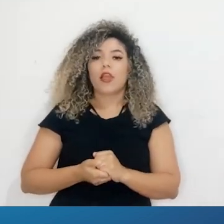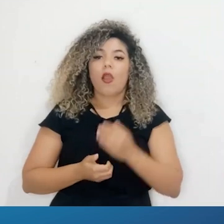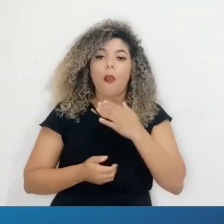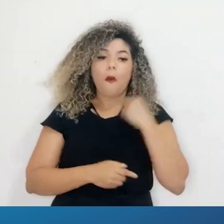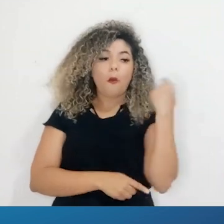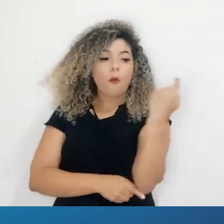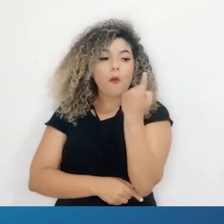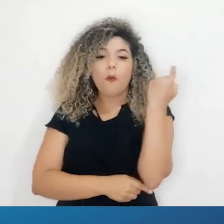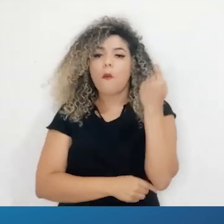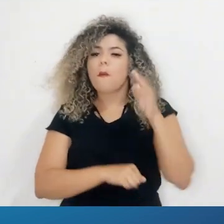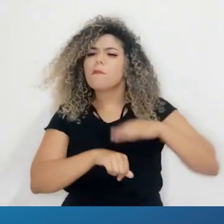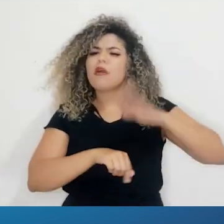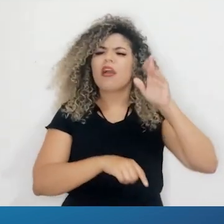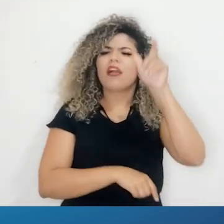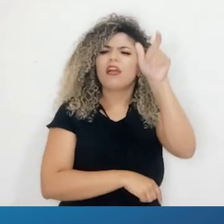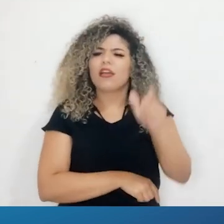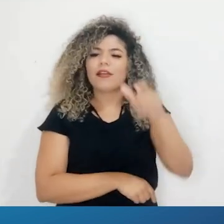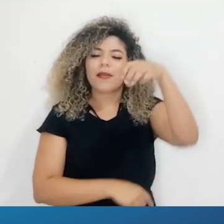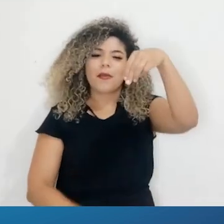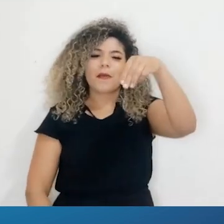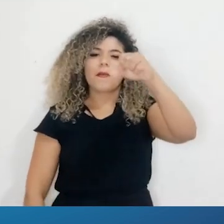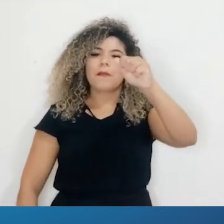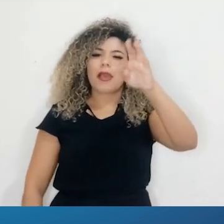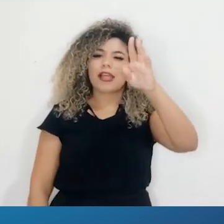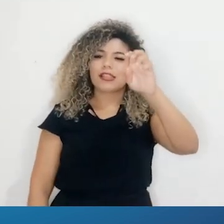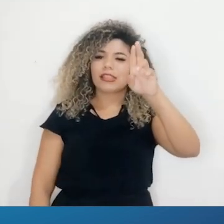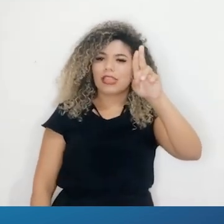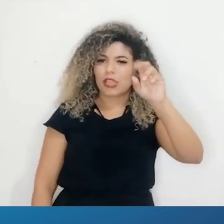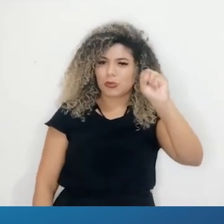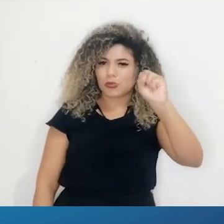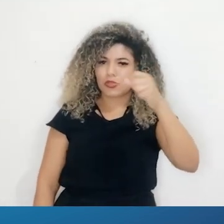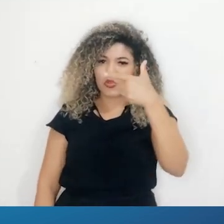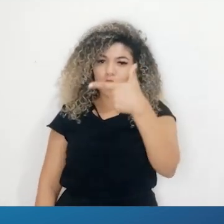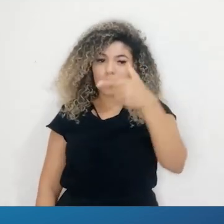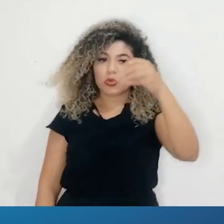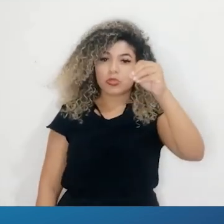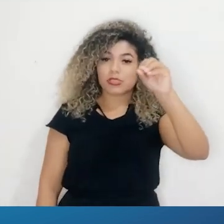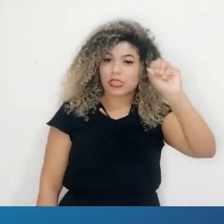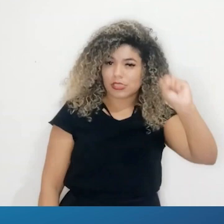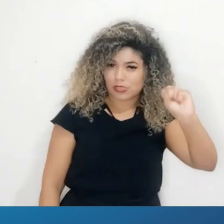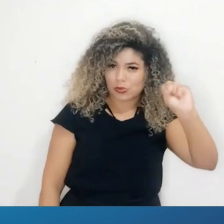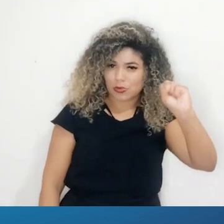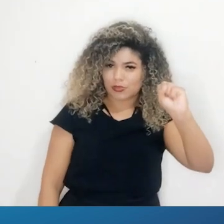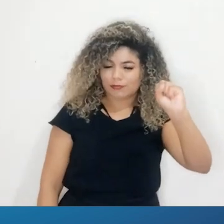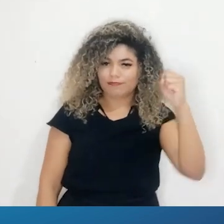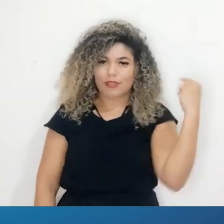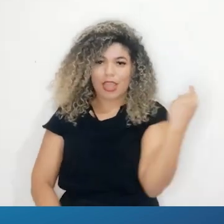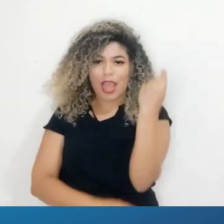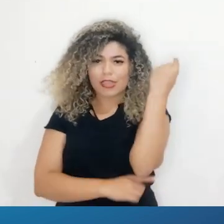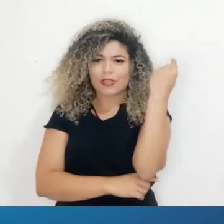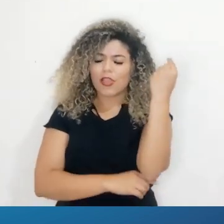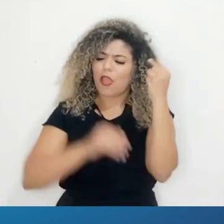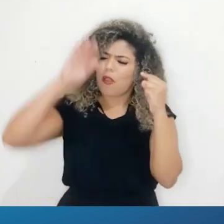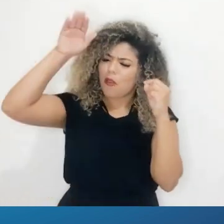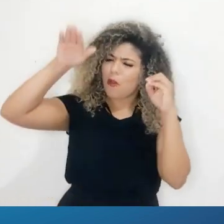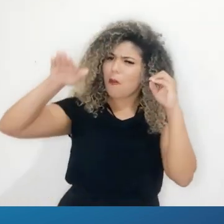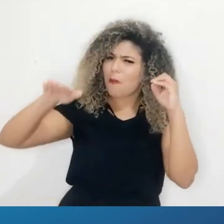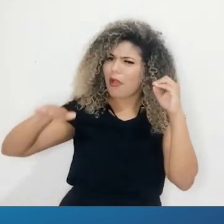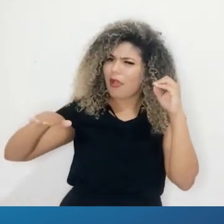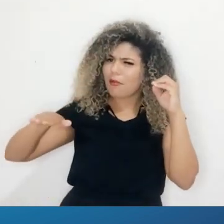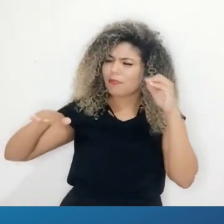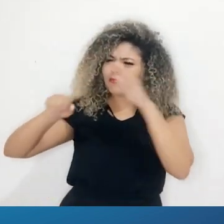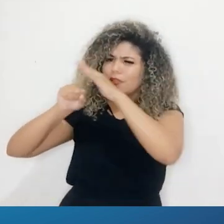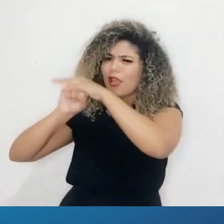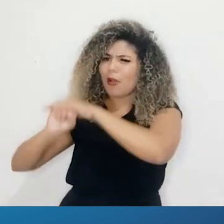o maior jogador do time é o Mateus com 208 na sua altura e o menor jogador do